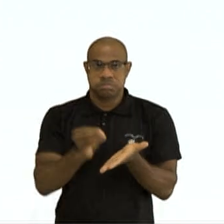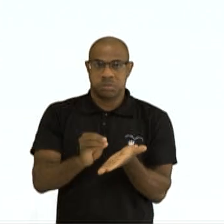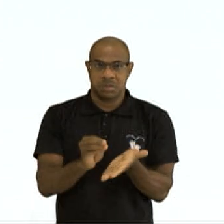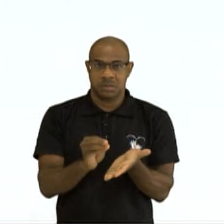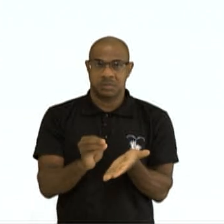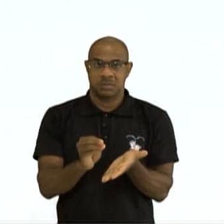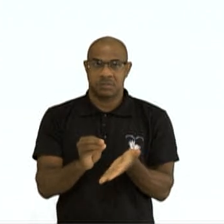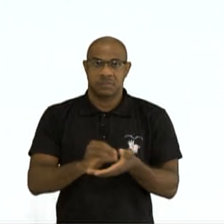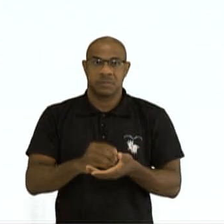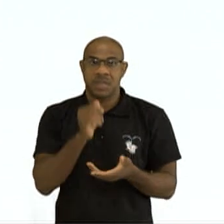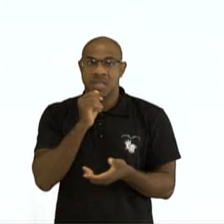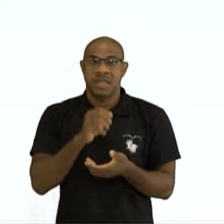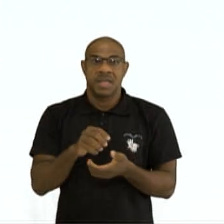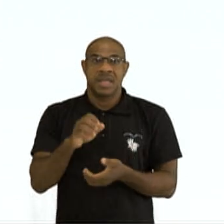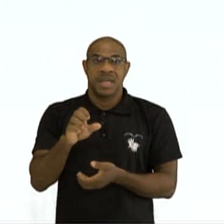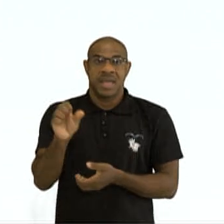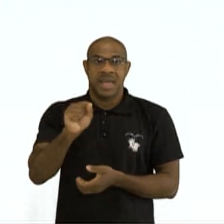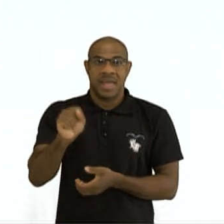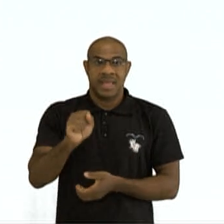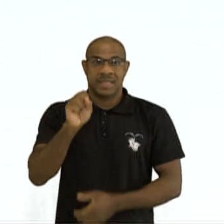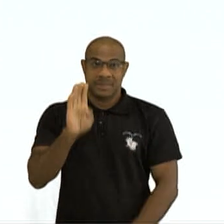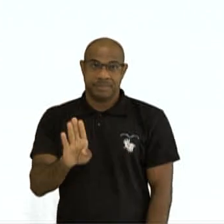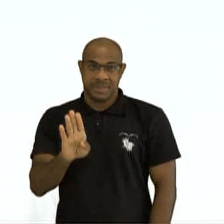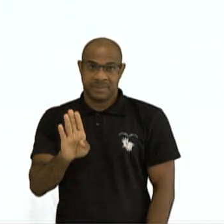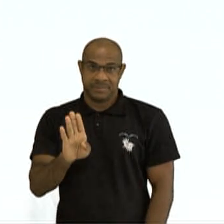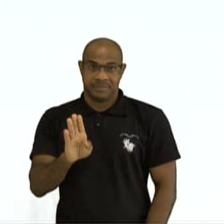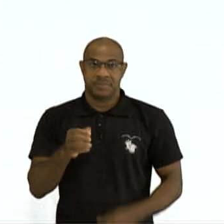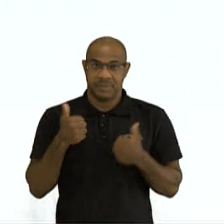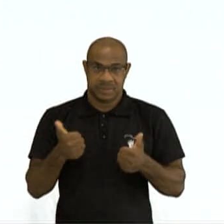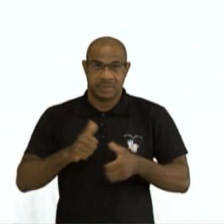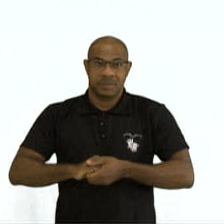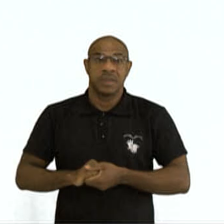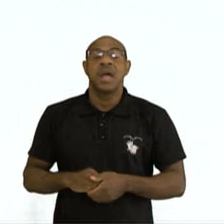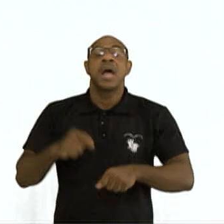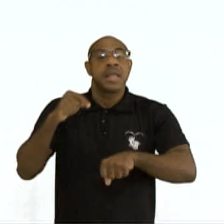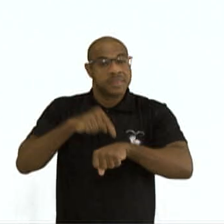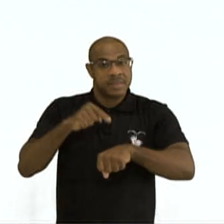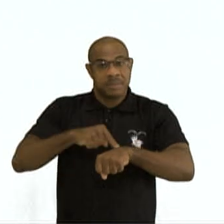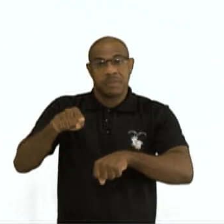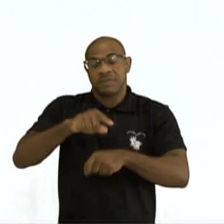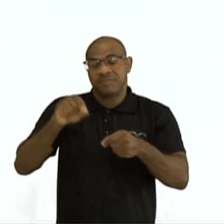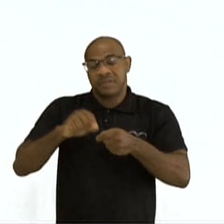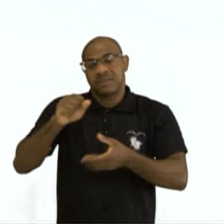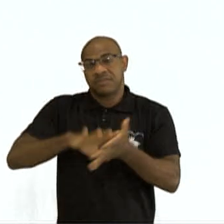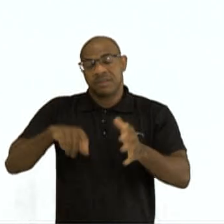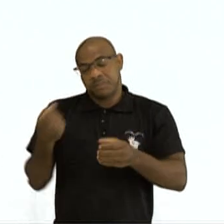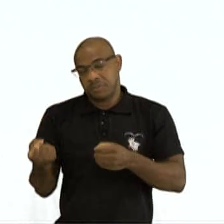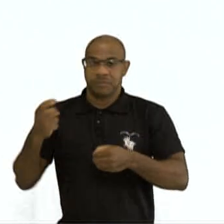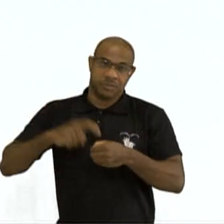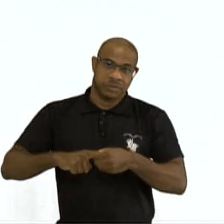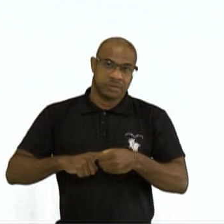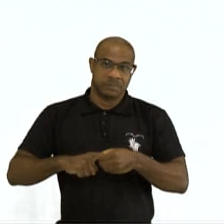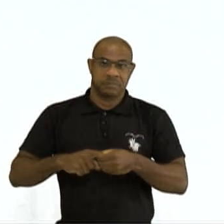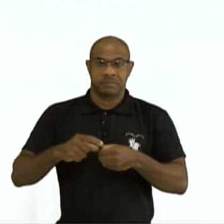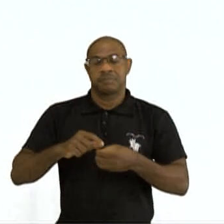seja um esporte com bola, tá ok? Vou dar um tempinho para que vocês possam fazer a atividade e já volto para conferir.